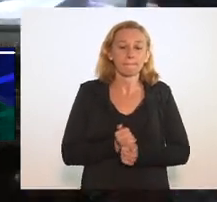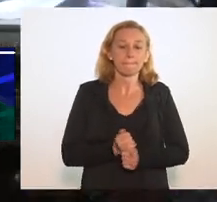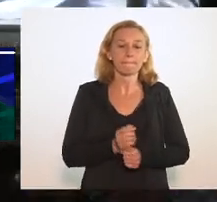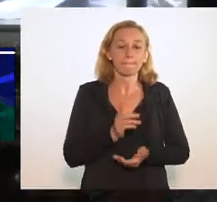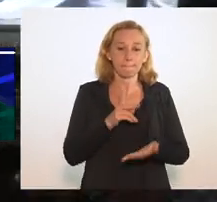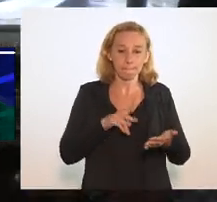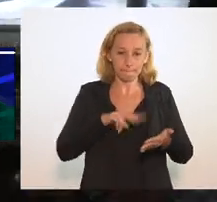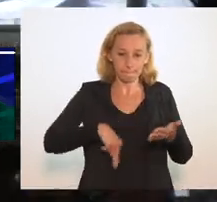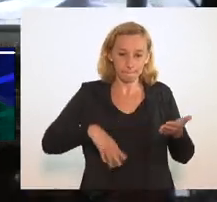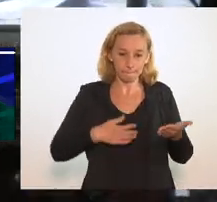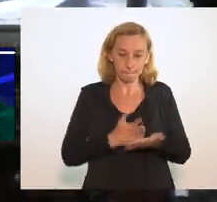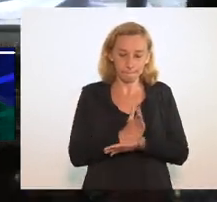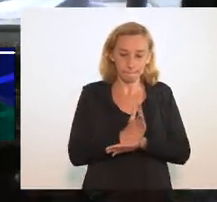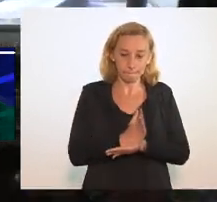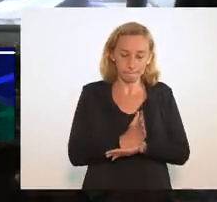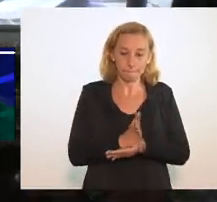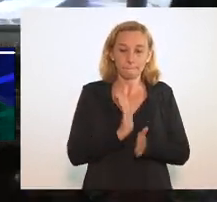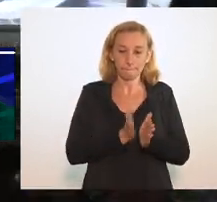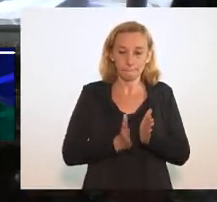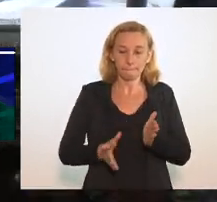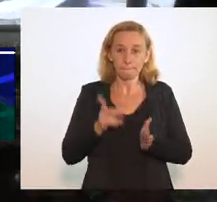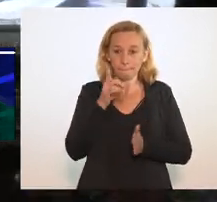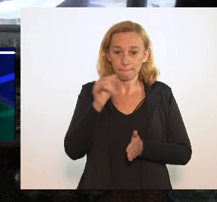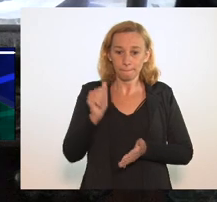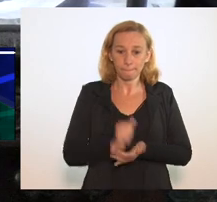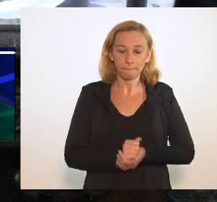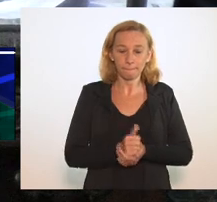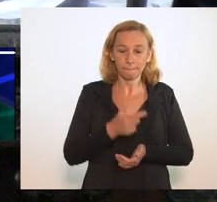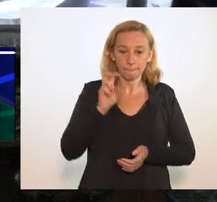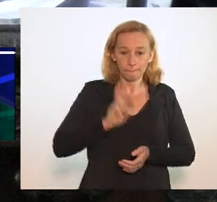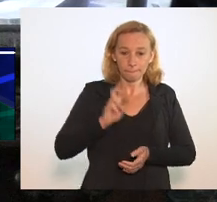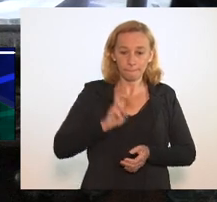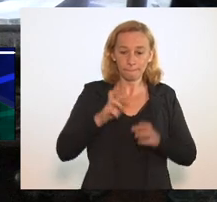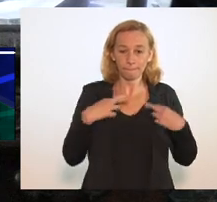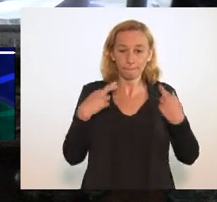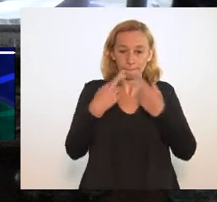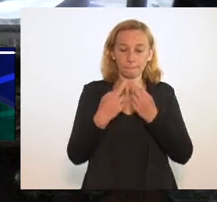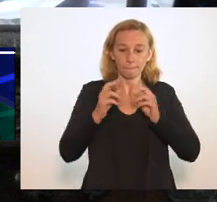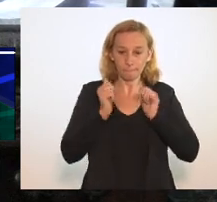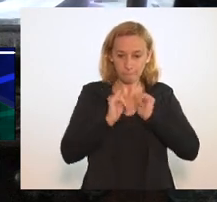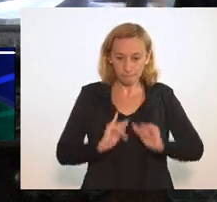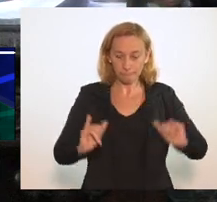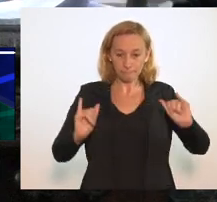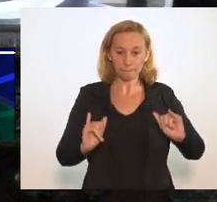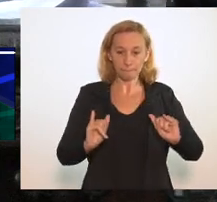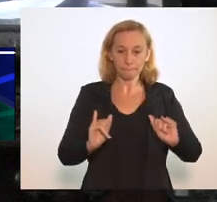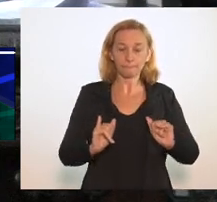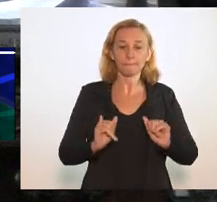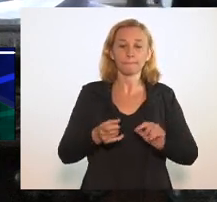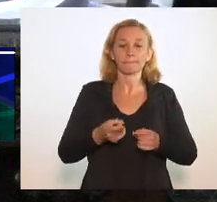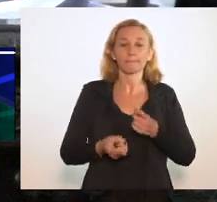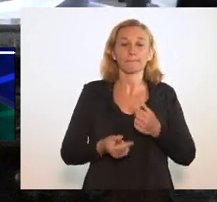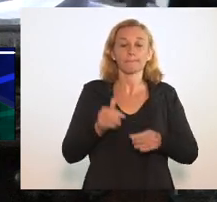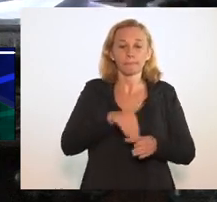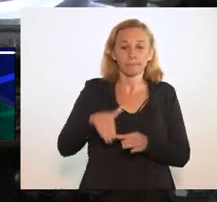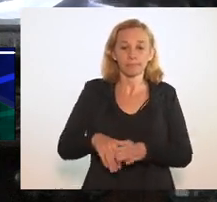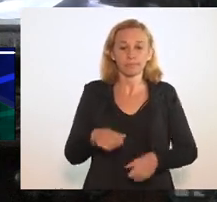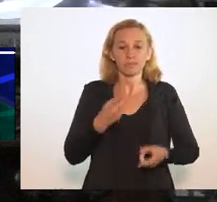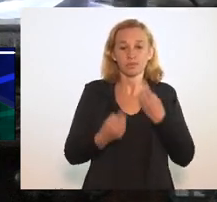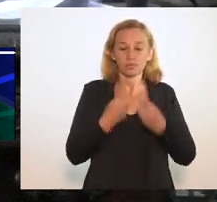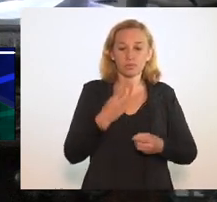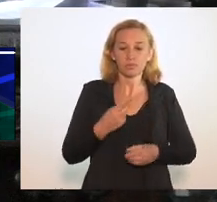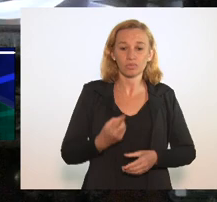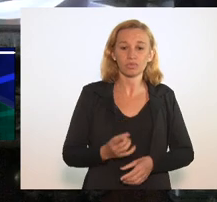Lida e aprovada a ata, passe a ordem do dia da quinta sessão. Então, anuncio. Em regime de urgência, em votação, em discussão